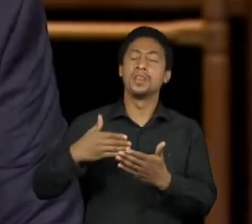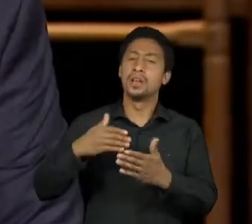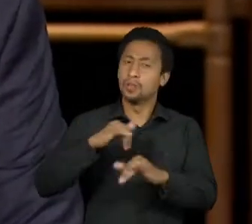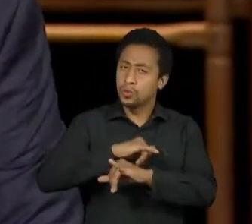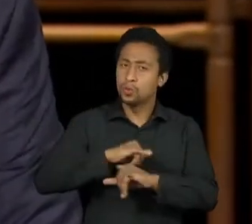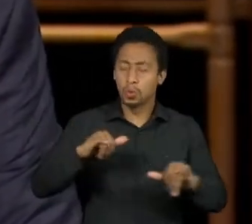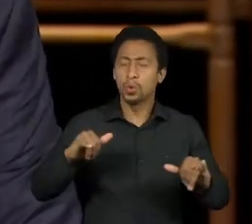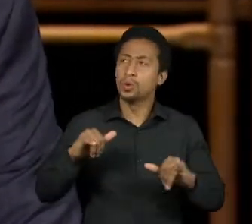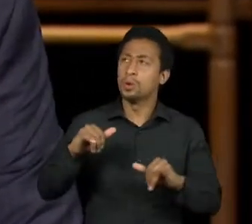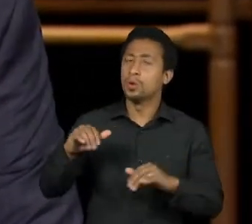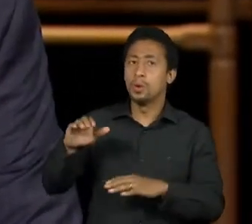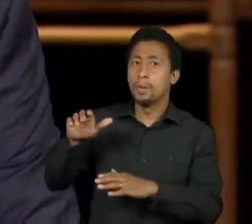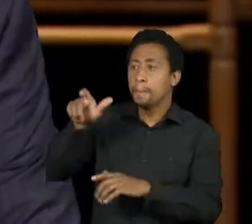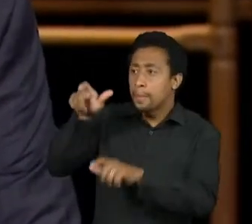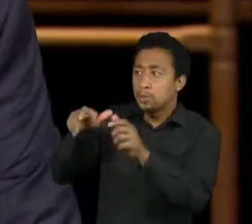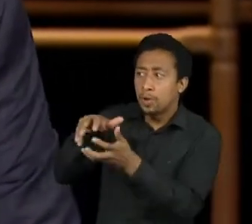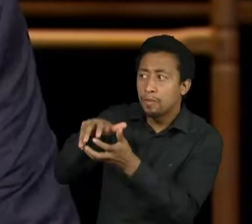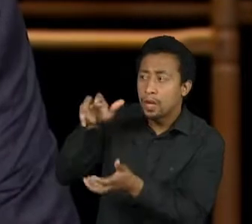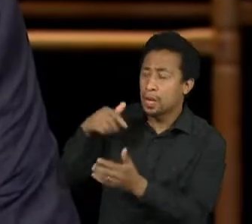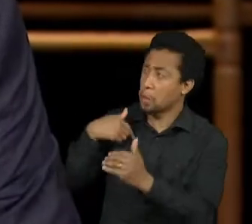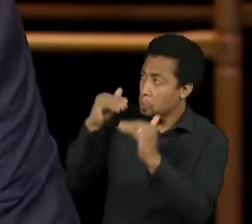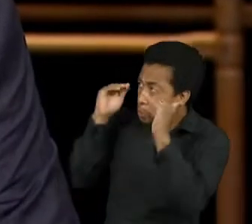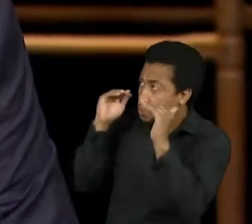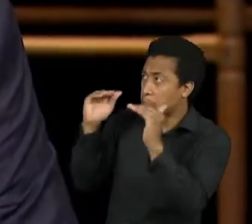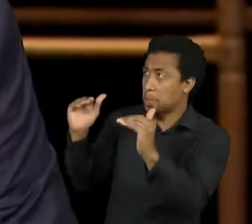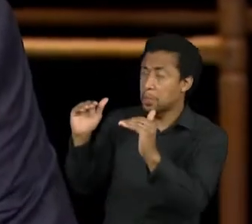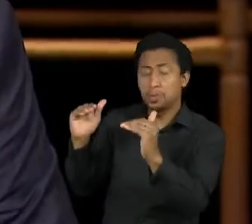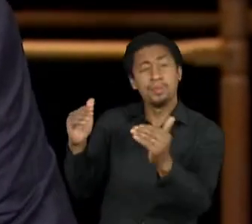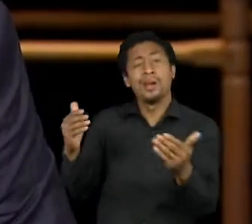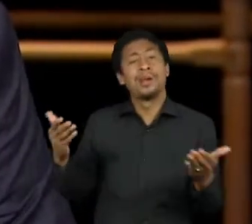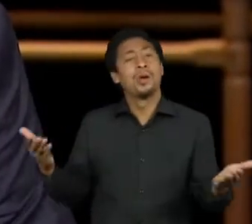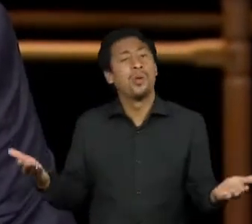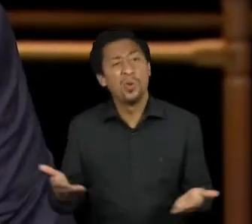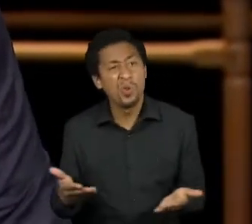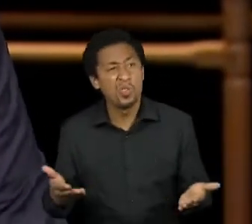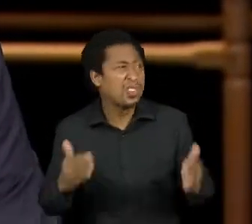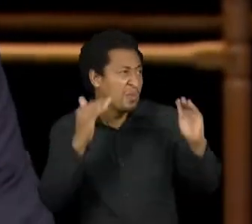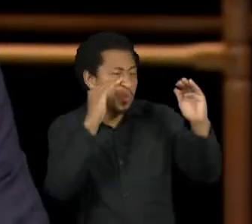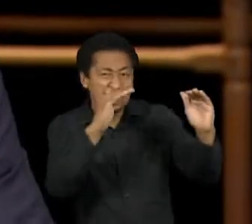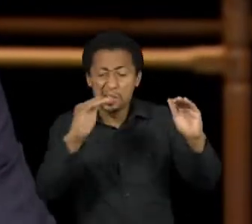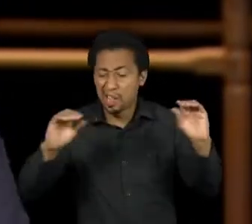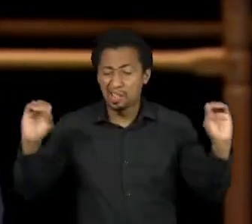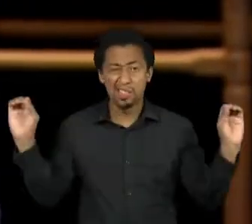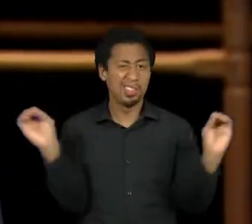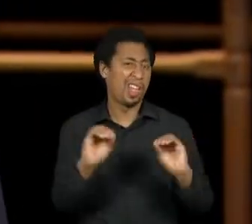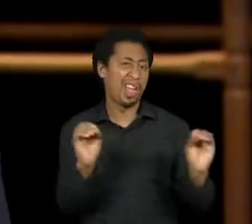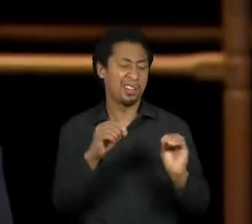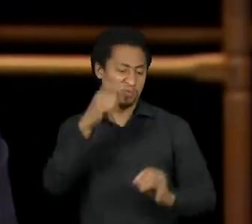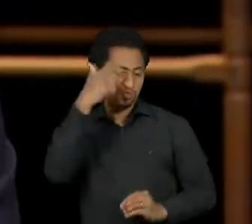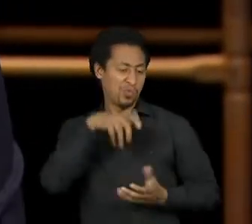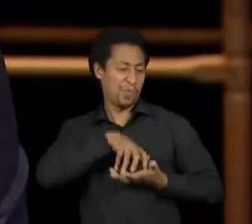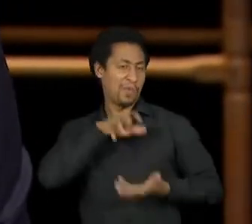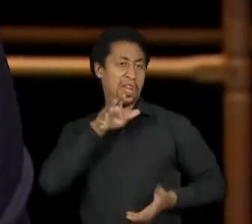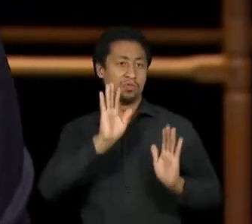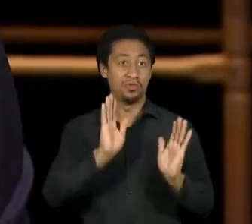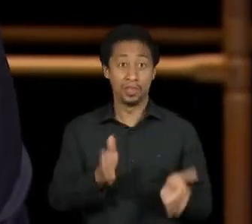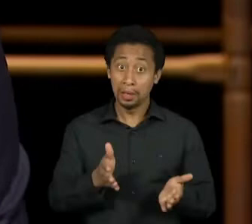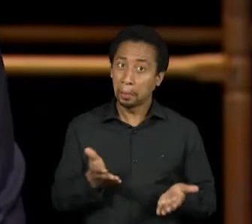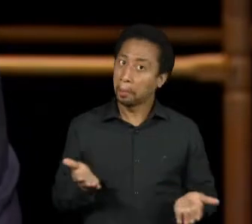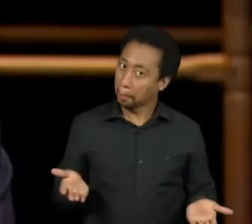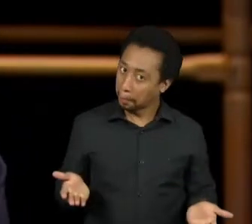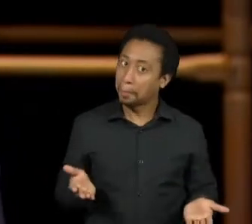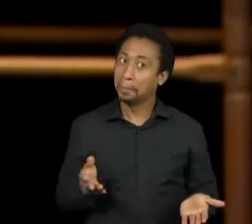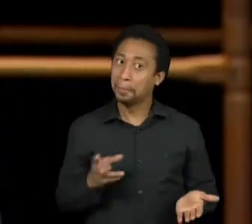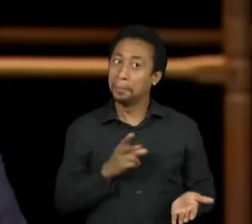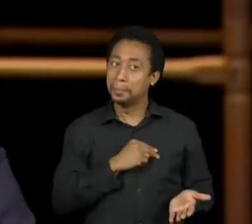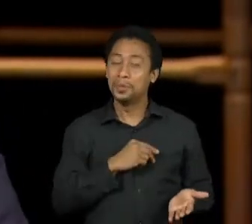mais velhos Então hoje não tenho que respeitar mais ninguém que visão linda né de